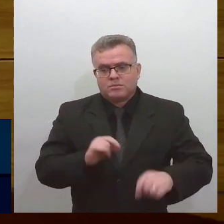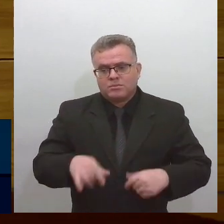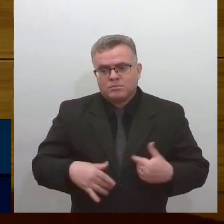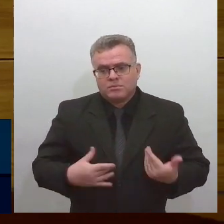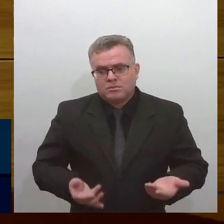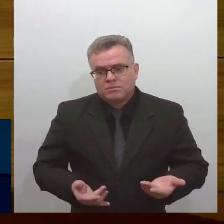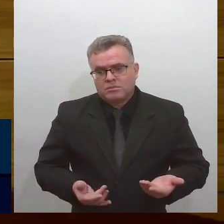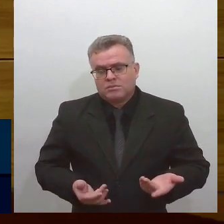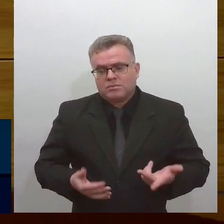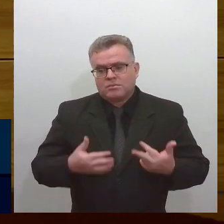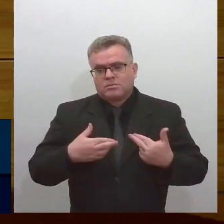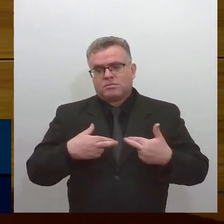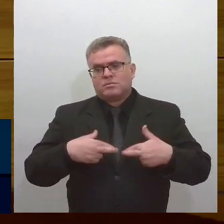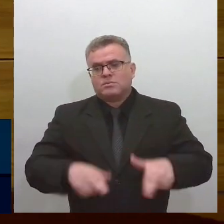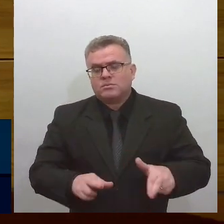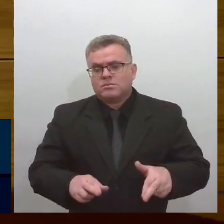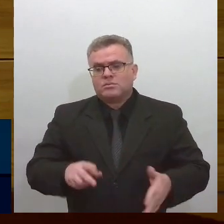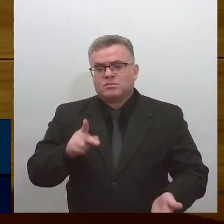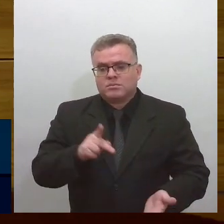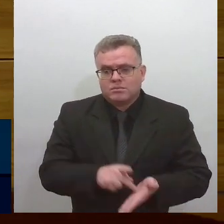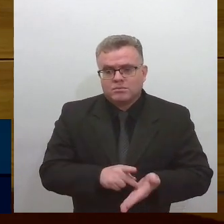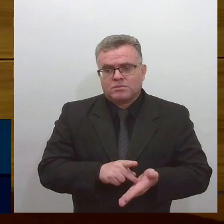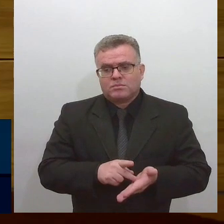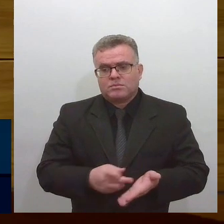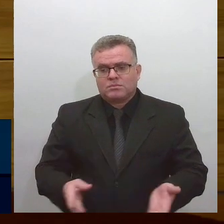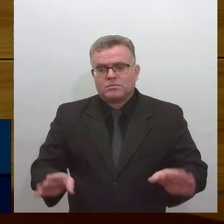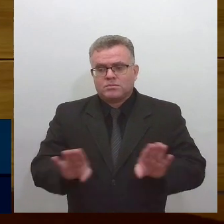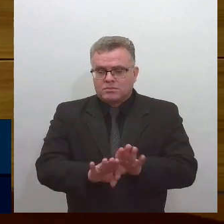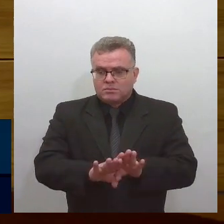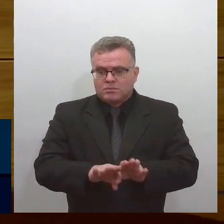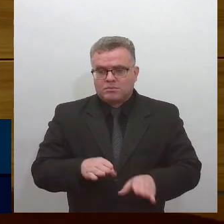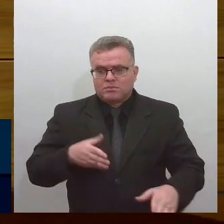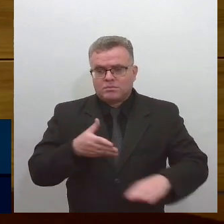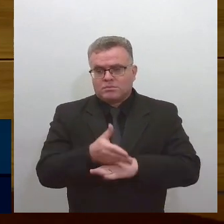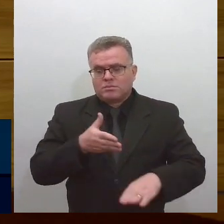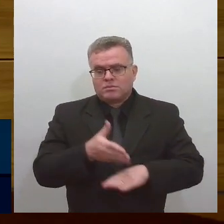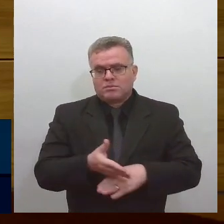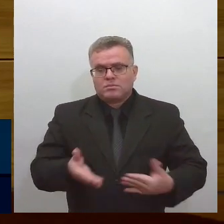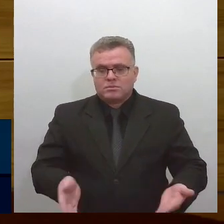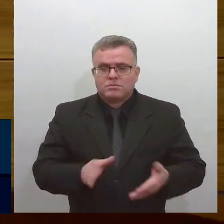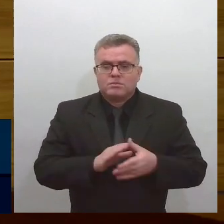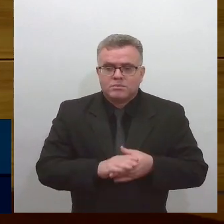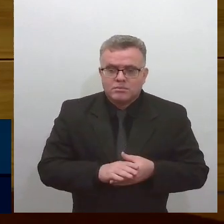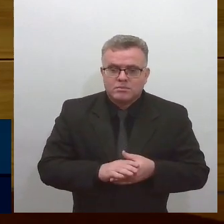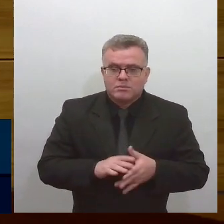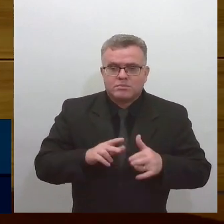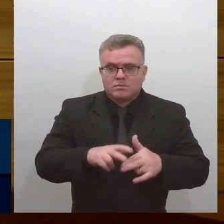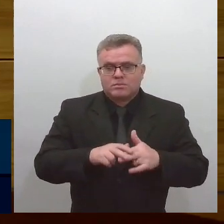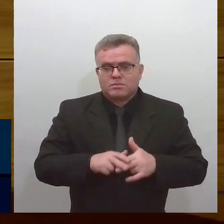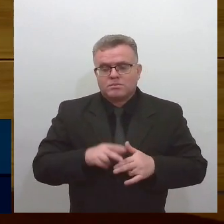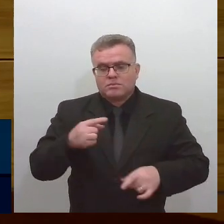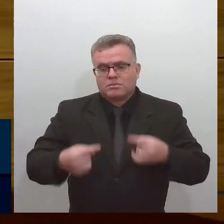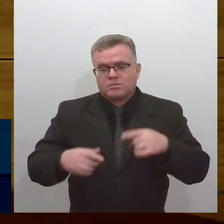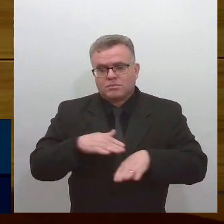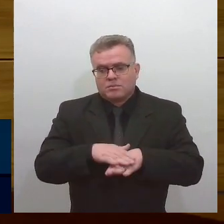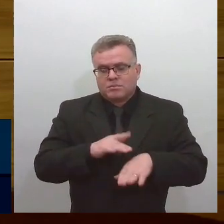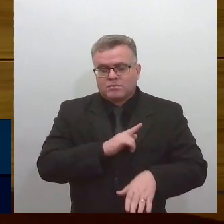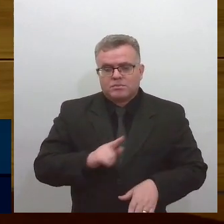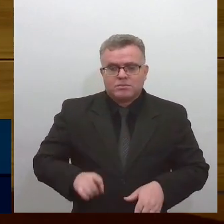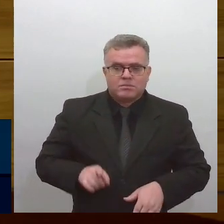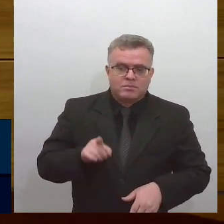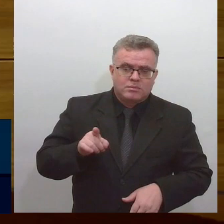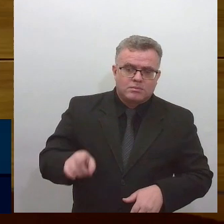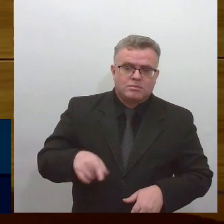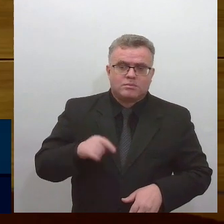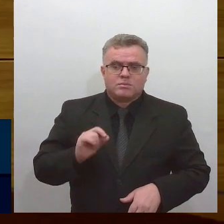atitude mais radical a gente ia fechar aquele acesso ali e aí nesse diálogo que a gente tem com o governo do estado via Dr normalmente o